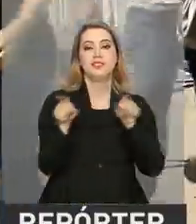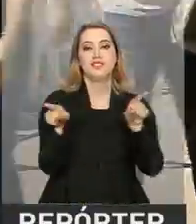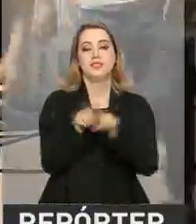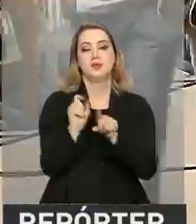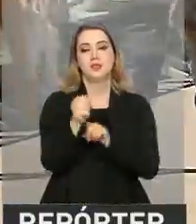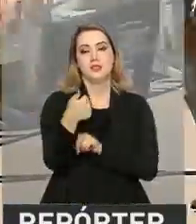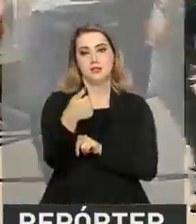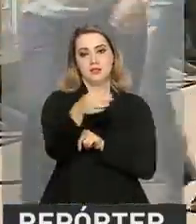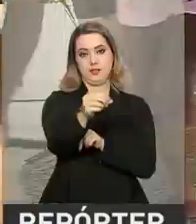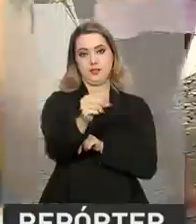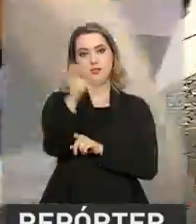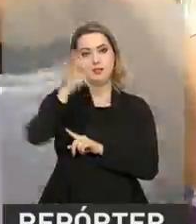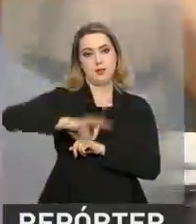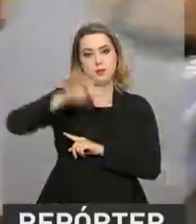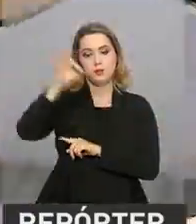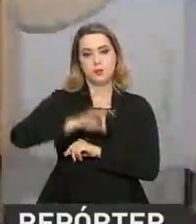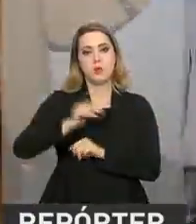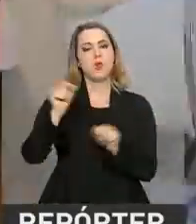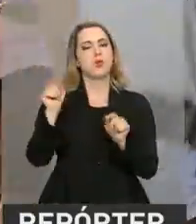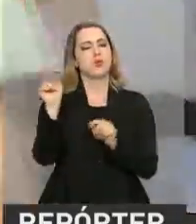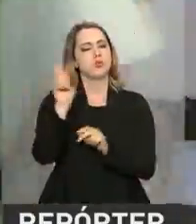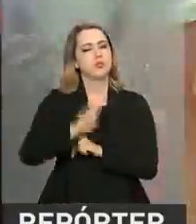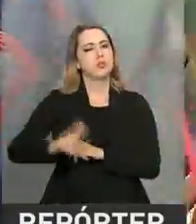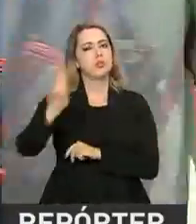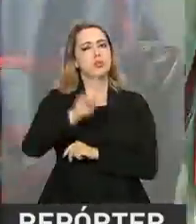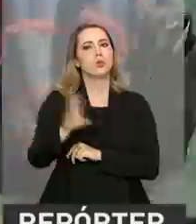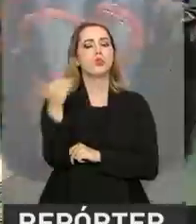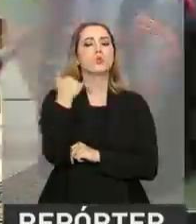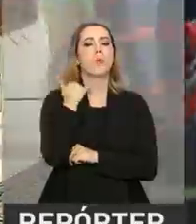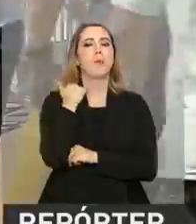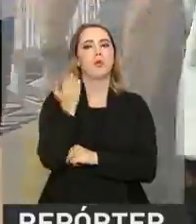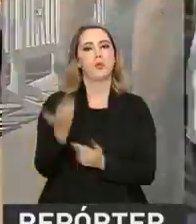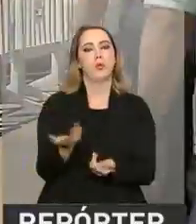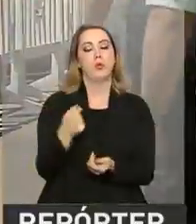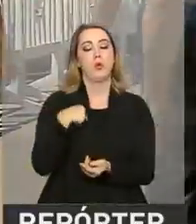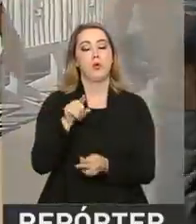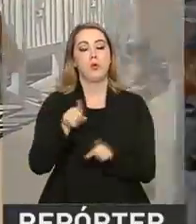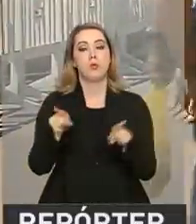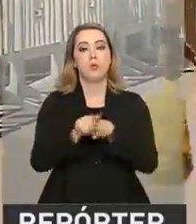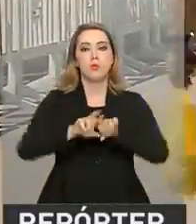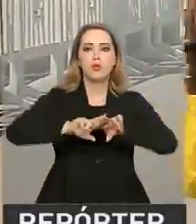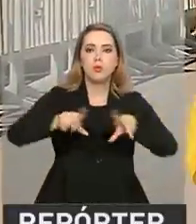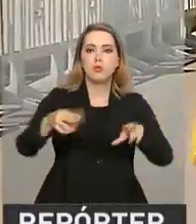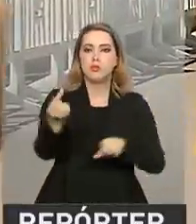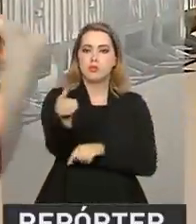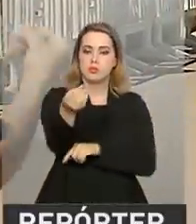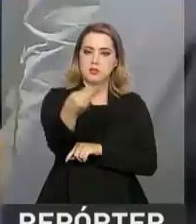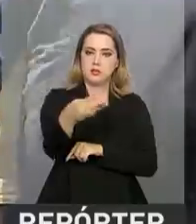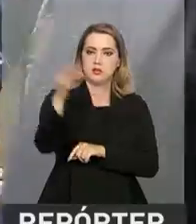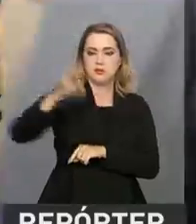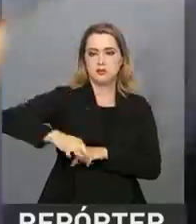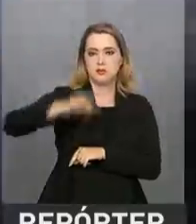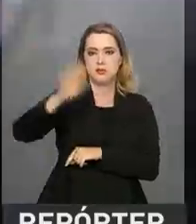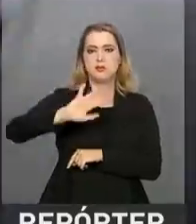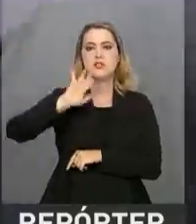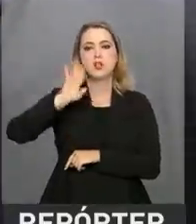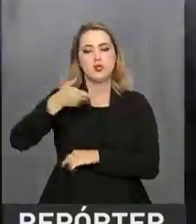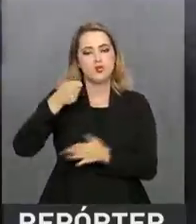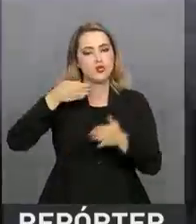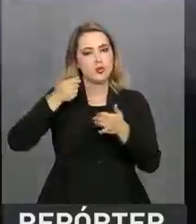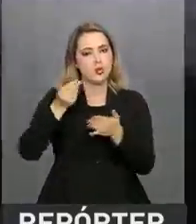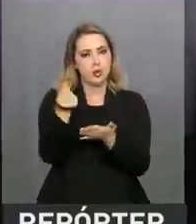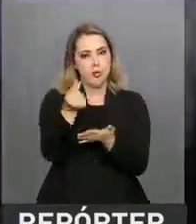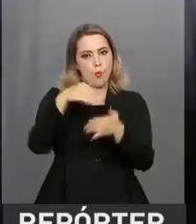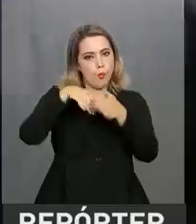da população brasileira faz uso frequente de conta bancária. E a maioria, 63%, já poupou